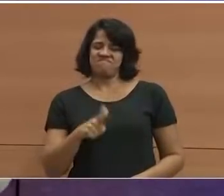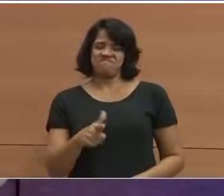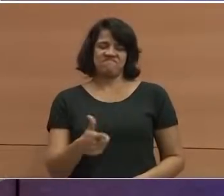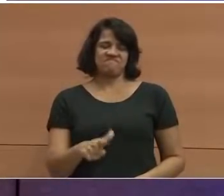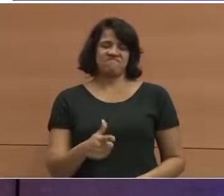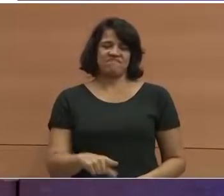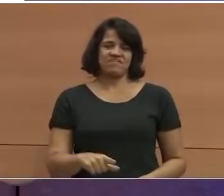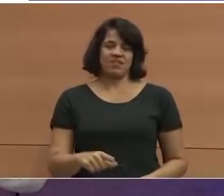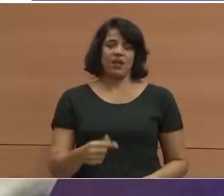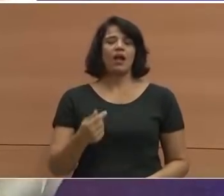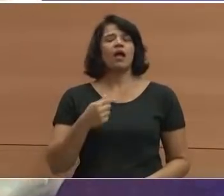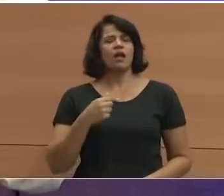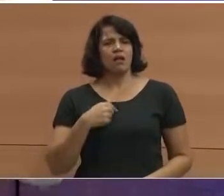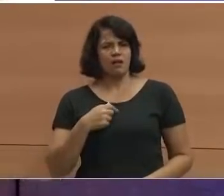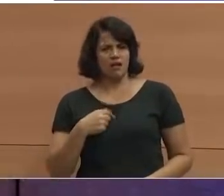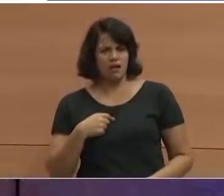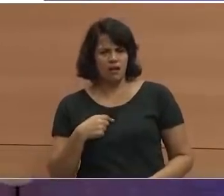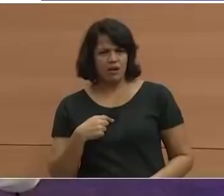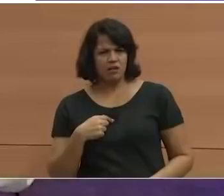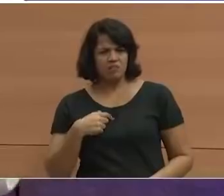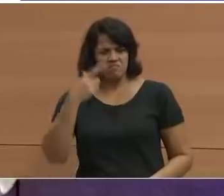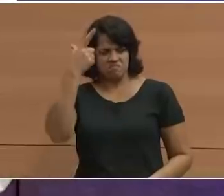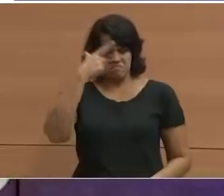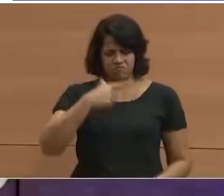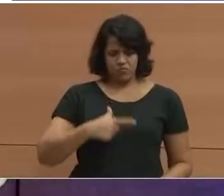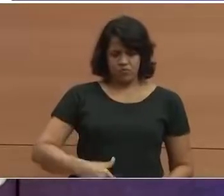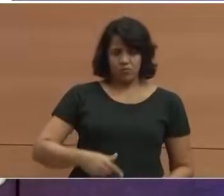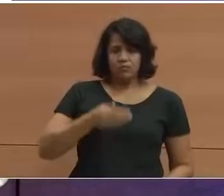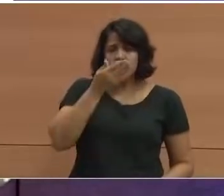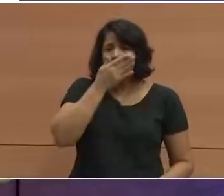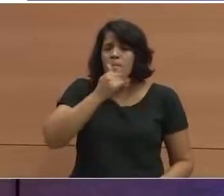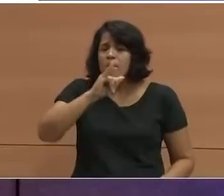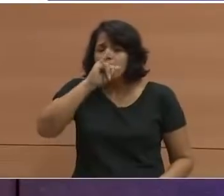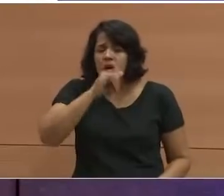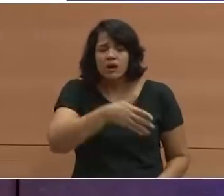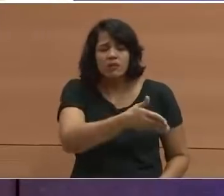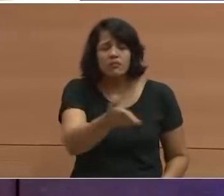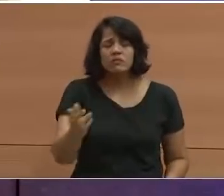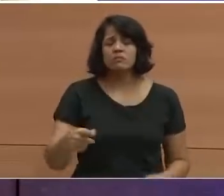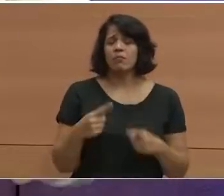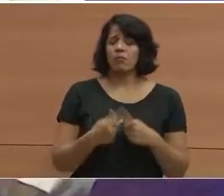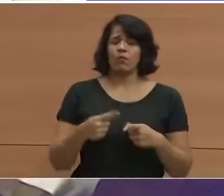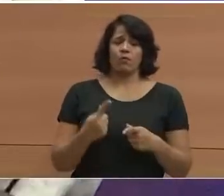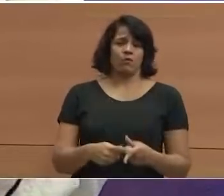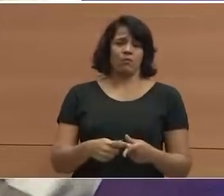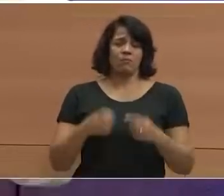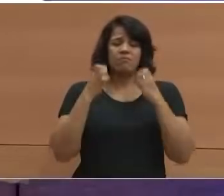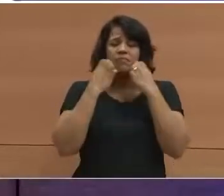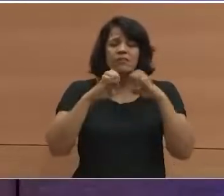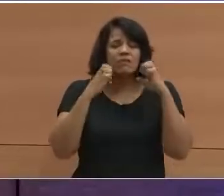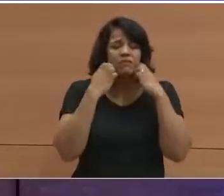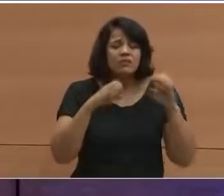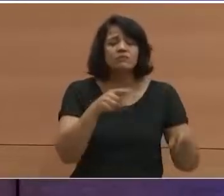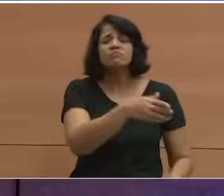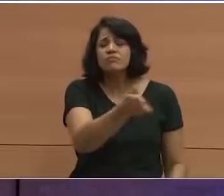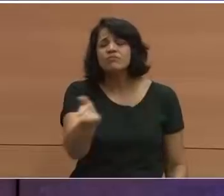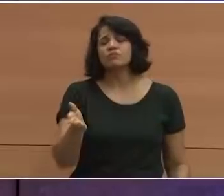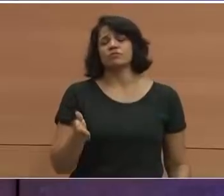eu sou o pai de vocês. Então, irmãos, é tolice você